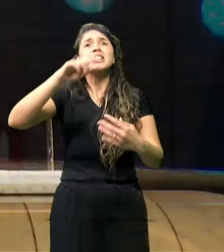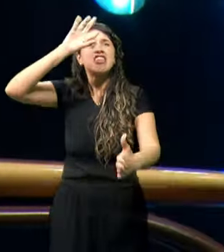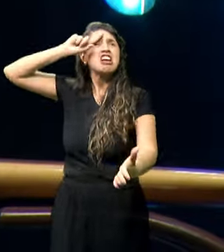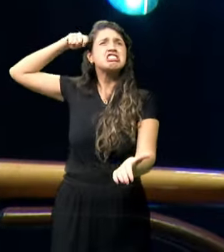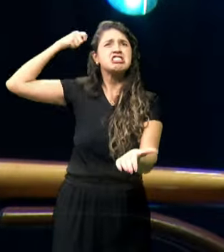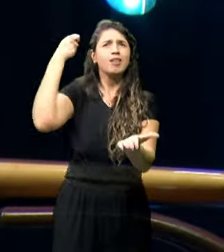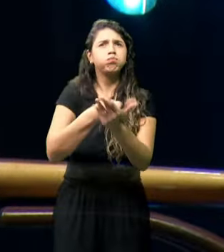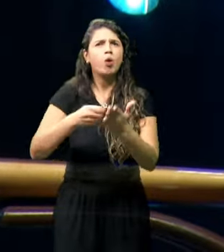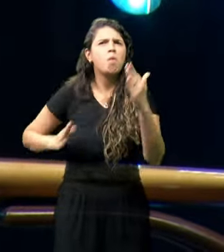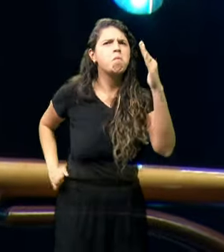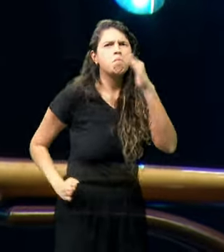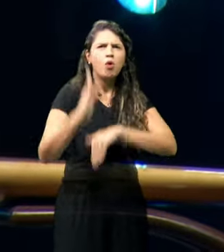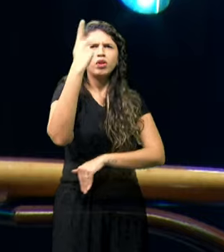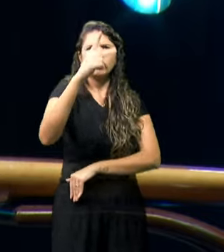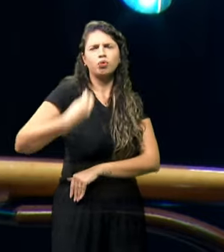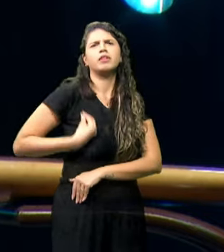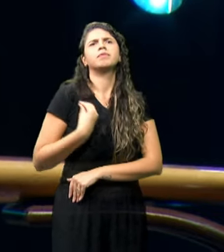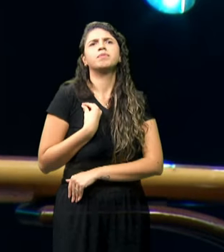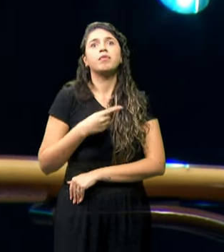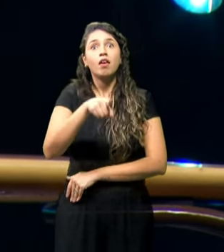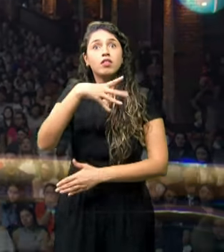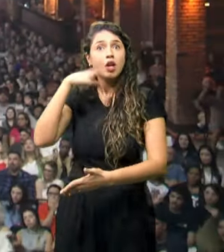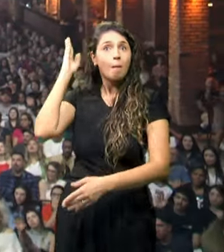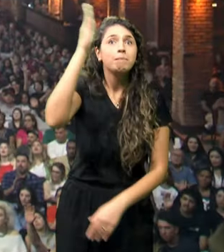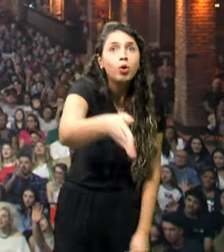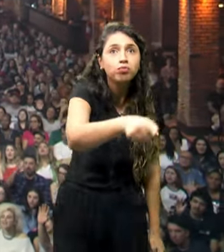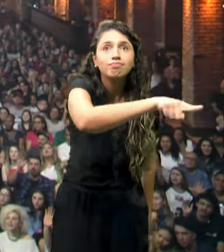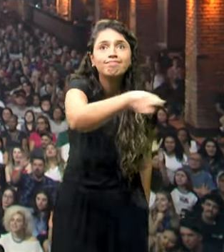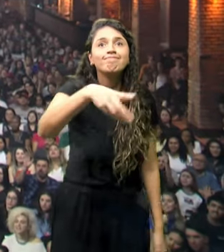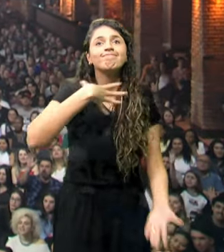na sua vida. Vamos lá, diga com força aí.